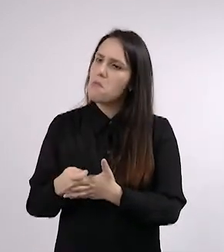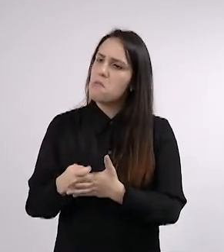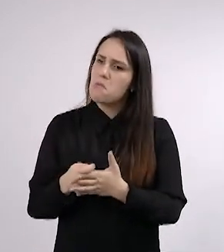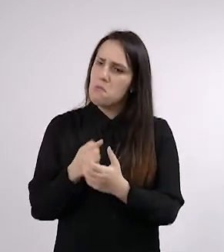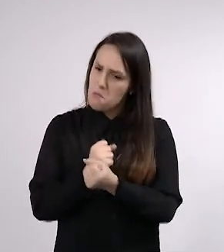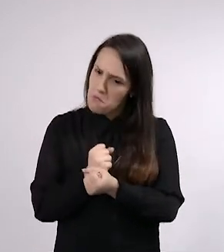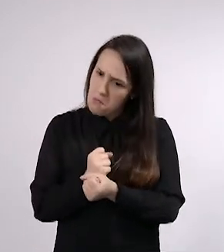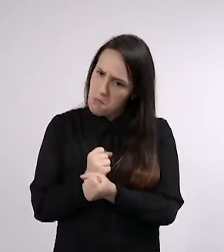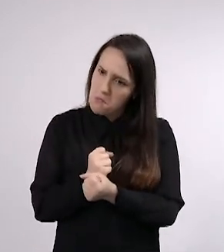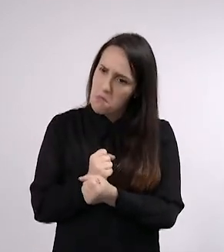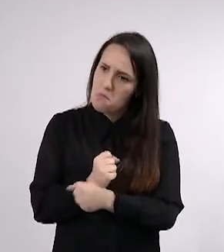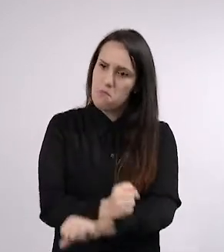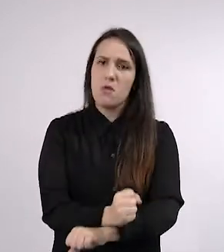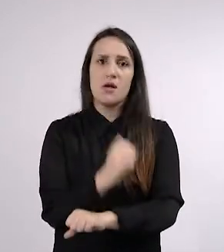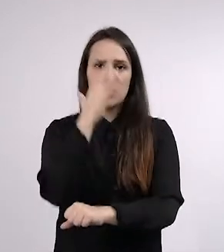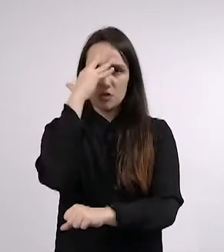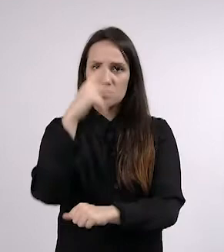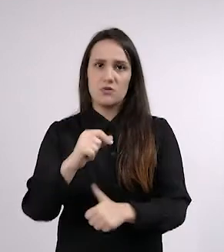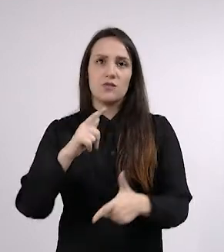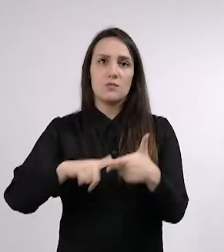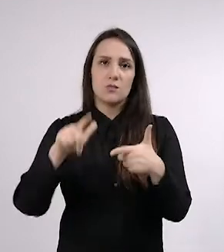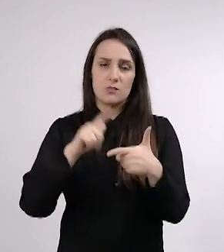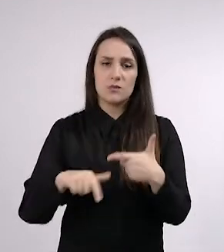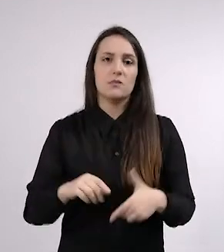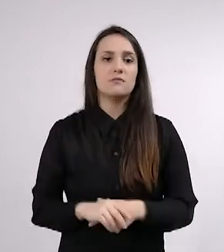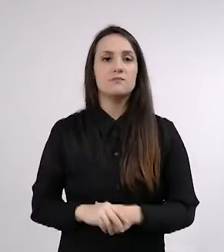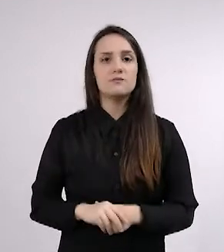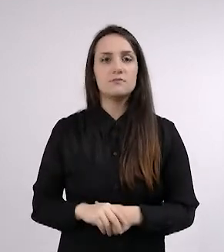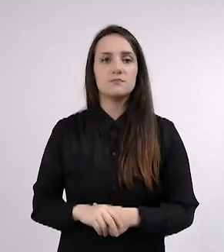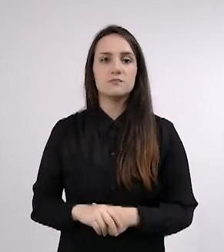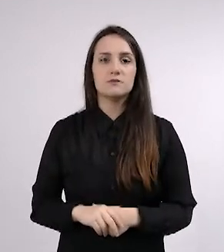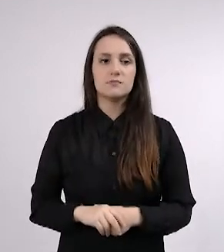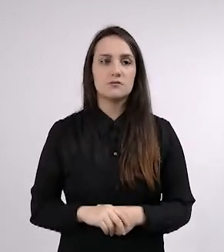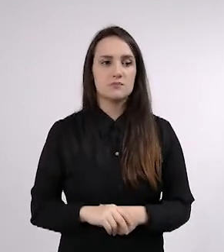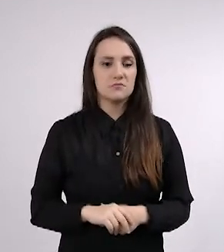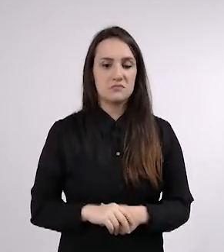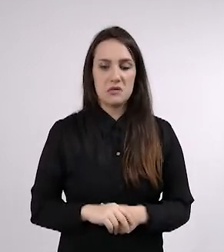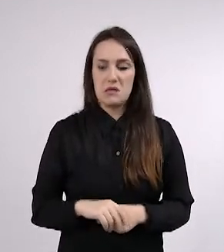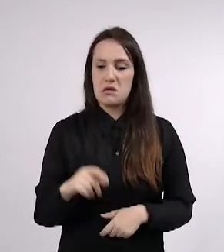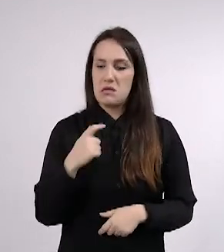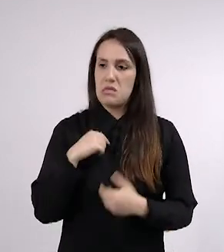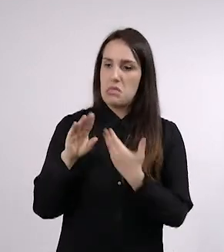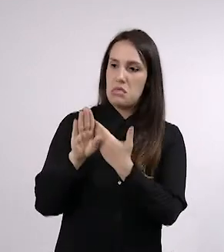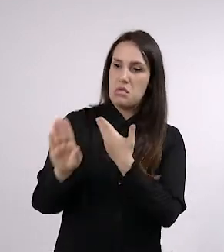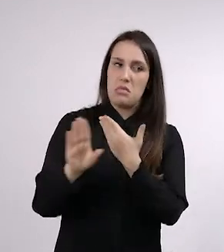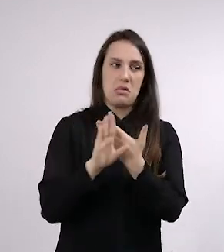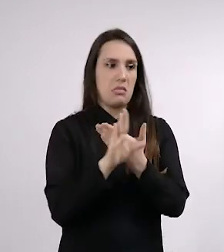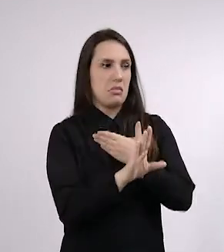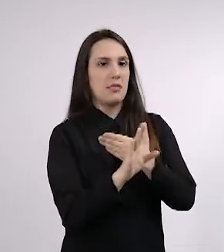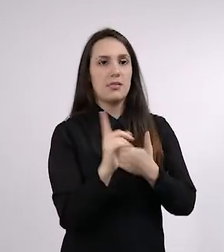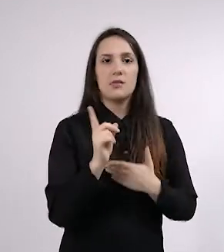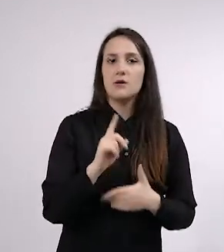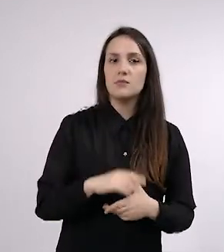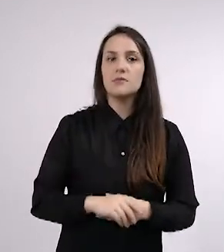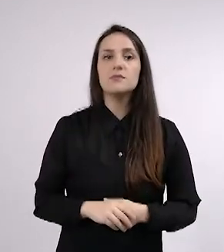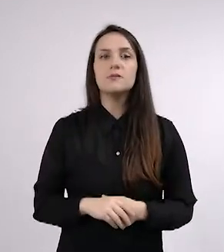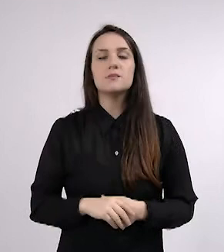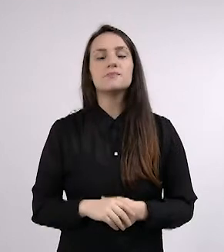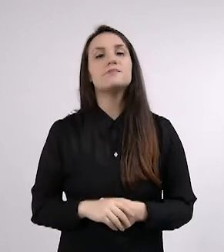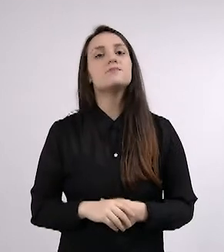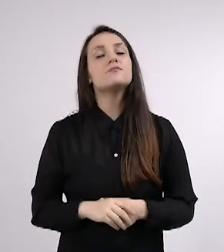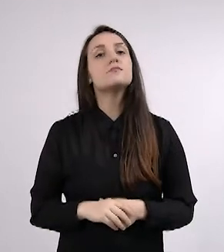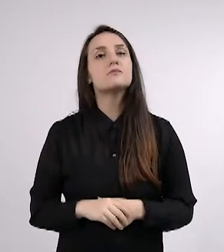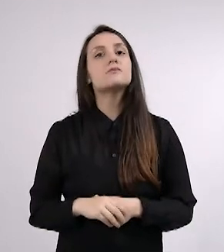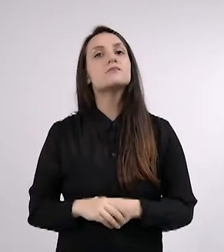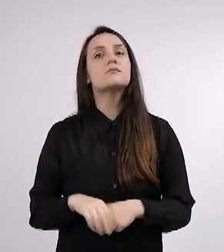uma obstinação por soluções integradas, né? Não de maneira isolada, e talvez essa tenha sido, a partir